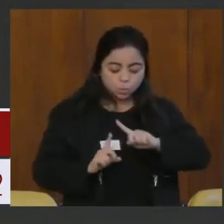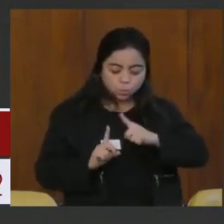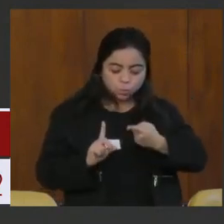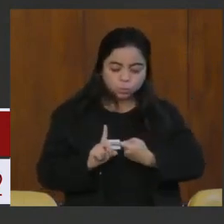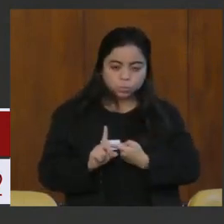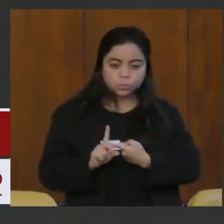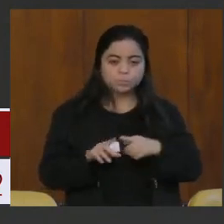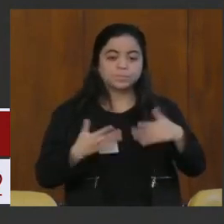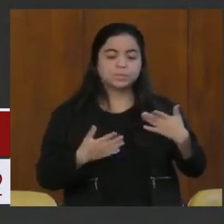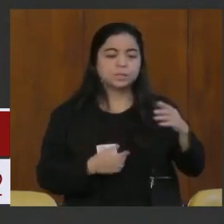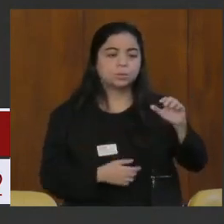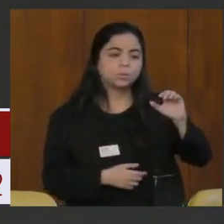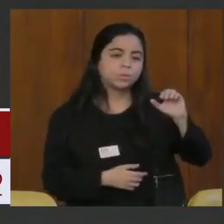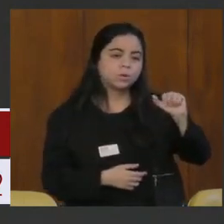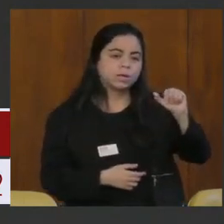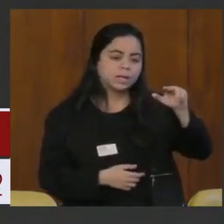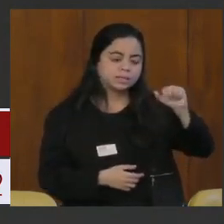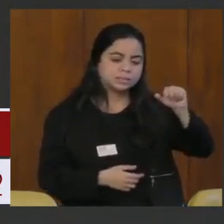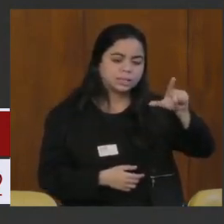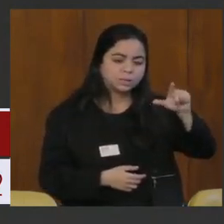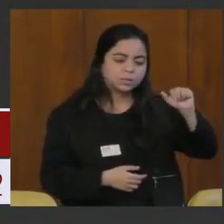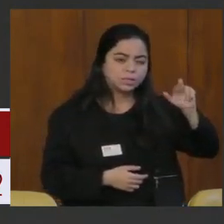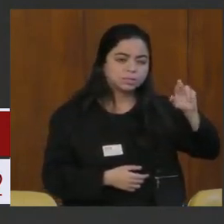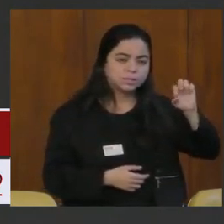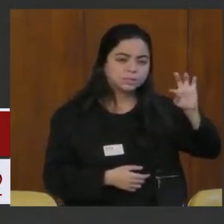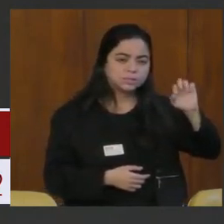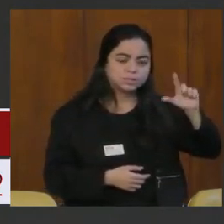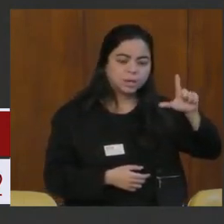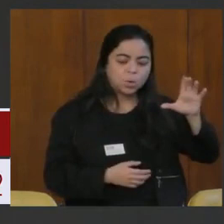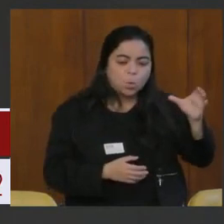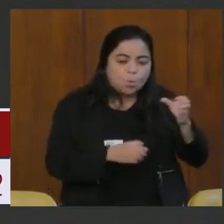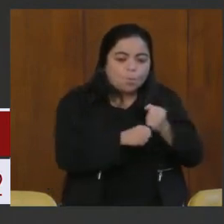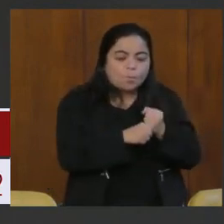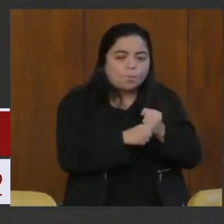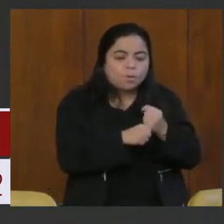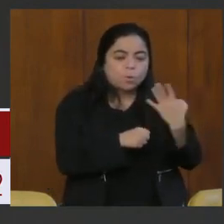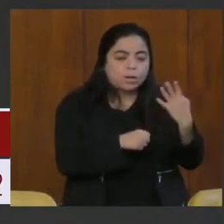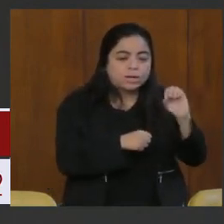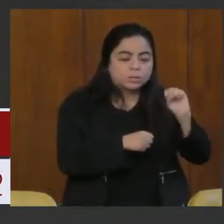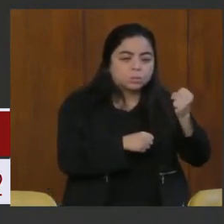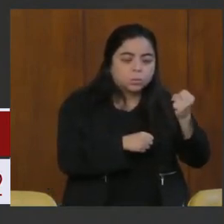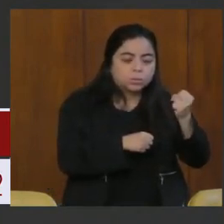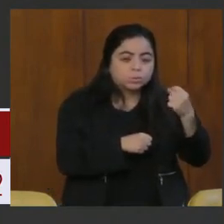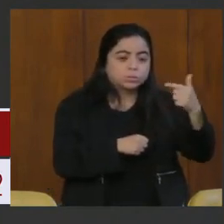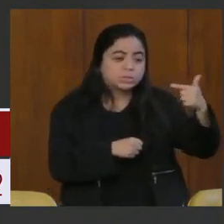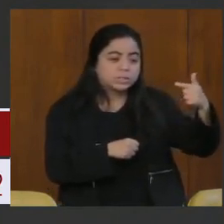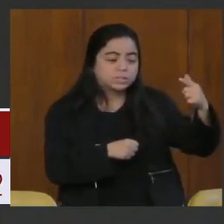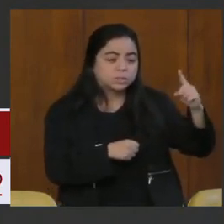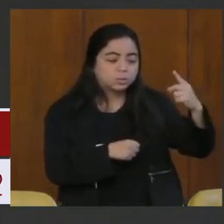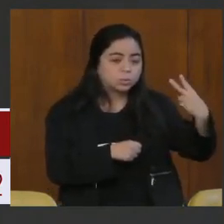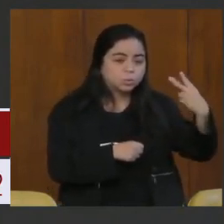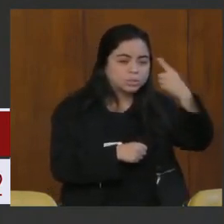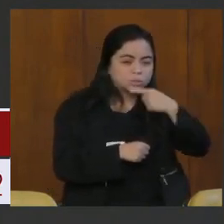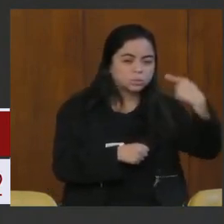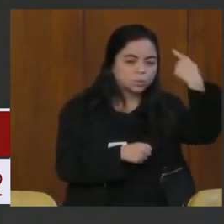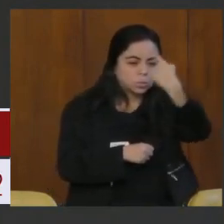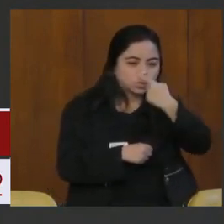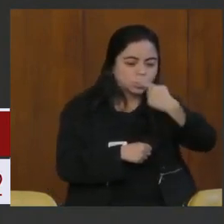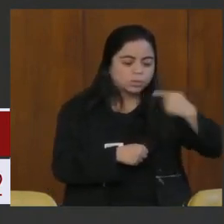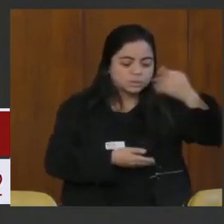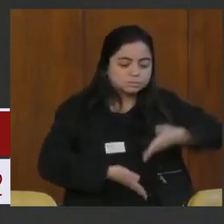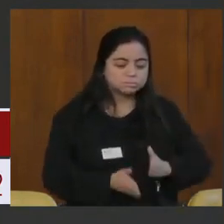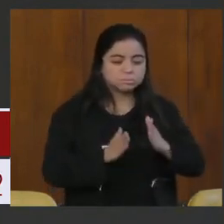canal arterial ele fecha nas primeiras 58, 72 horas do nascimento, e alguns demoram mais um